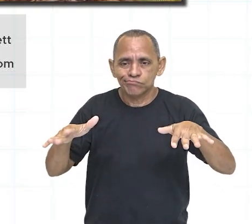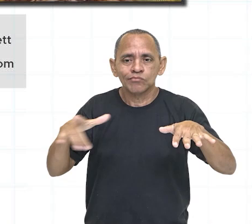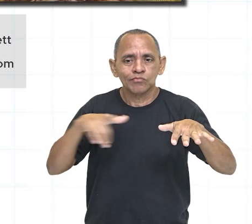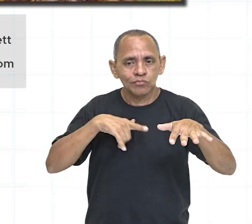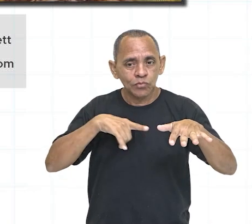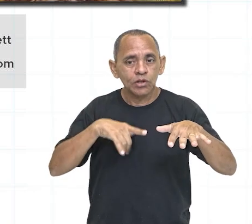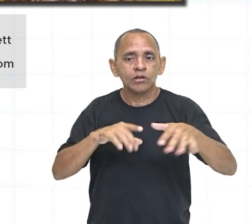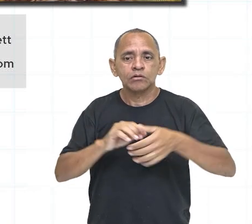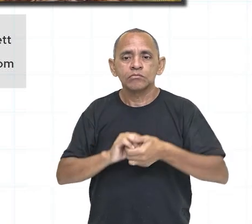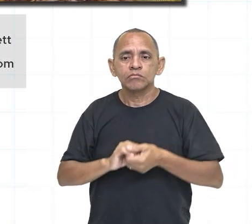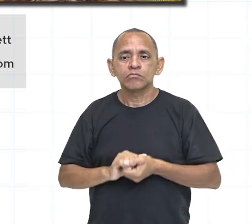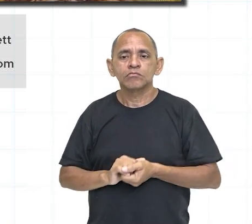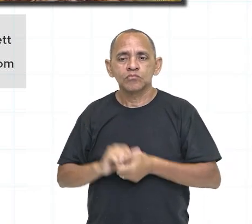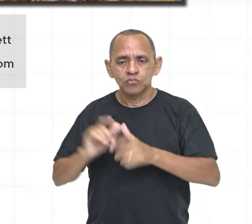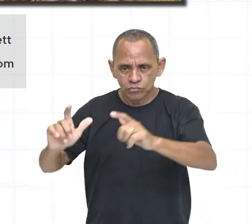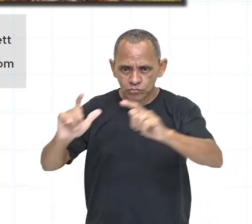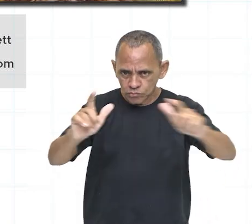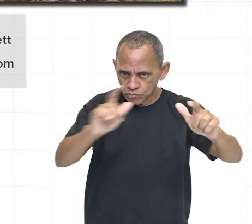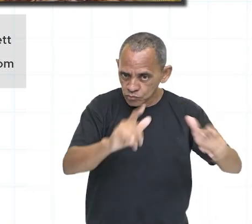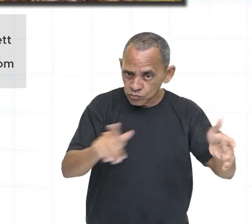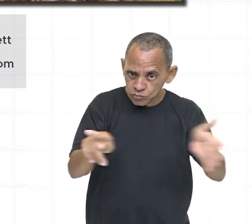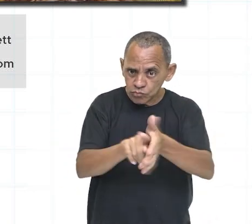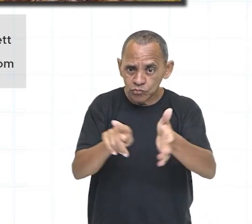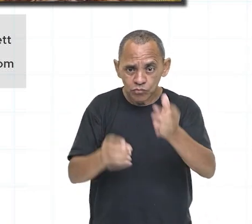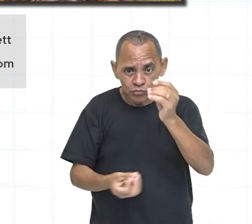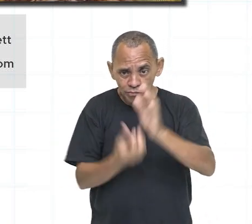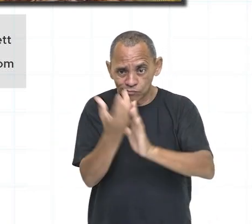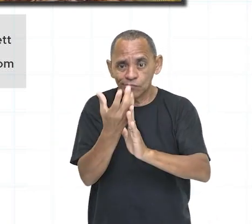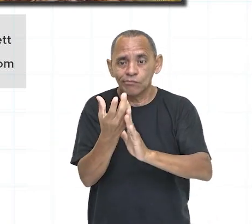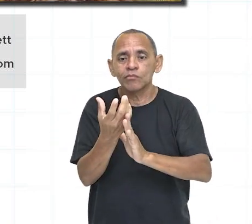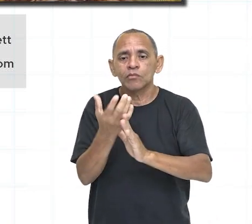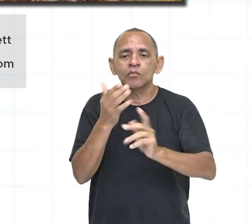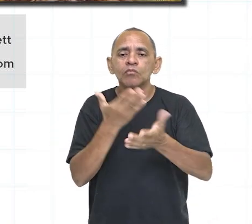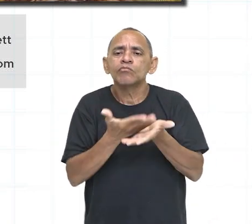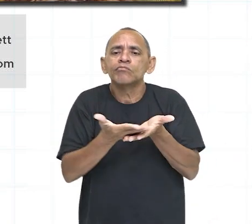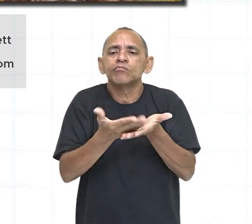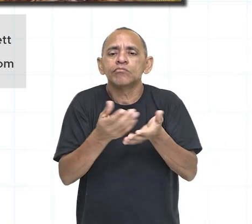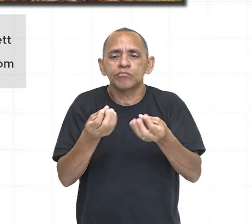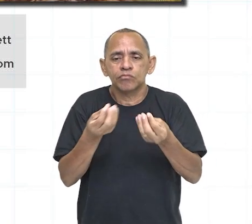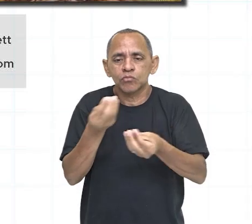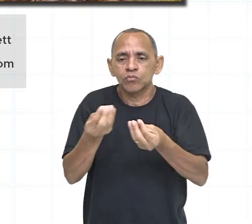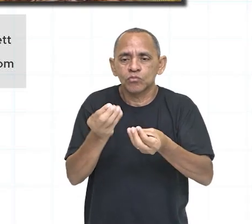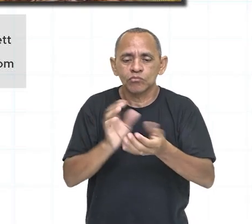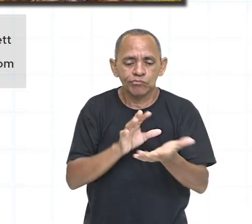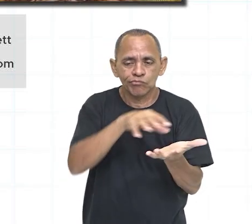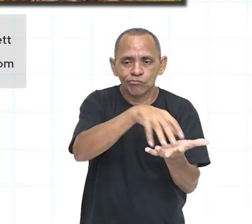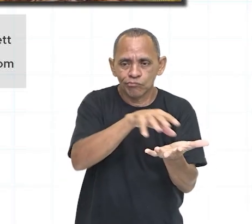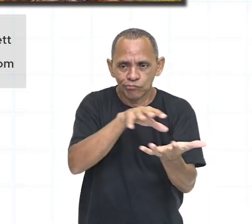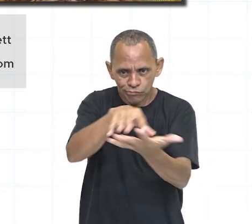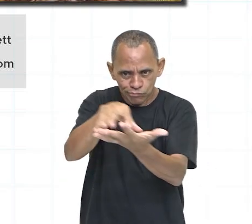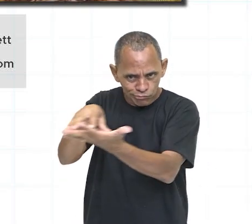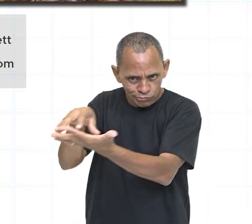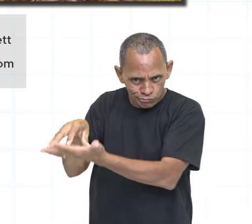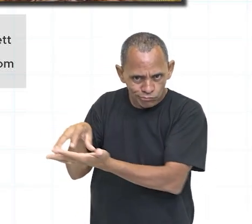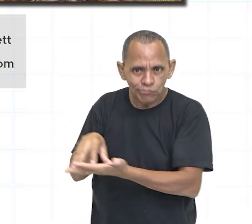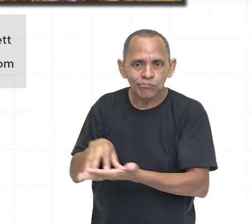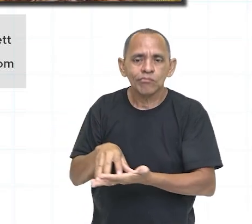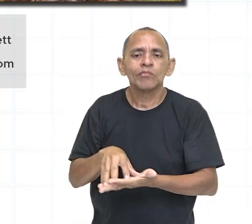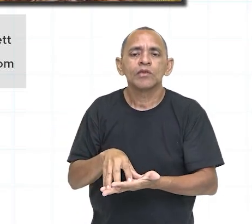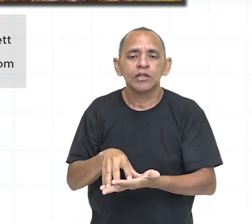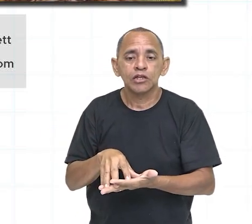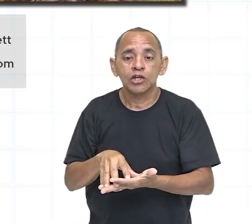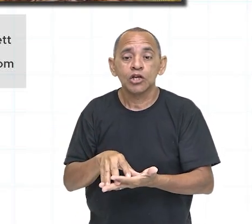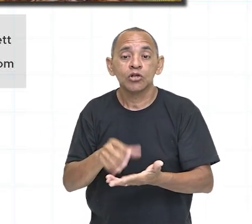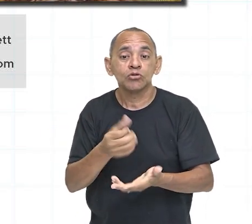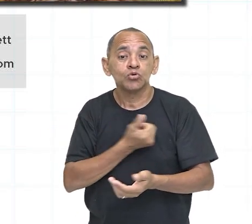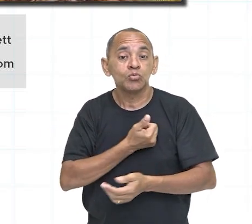né? Que foram criados a partir dessas colônias, certo? Que foram 13,